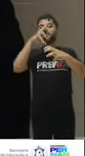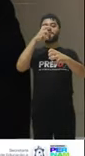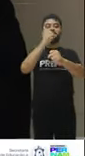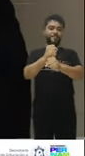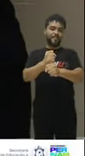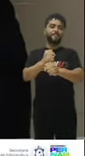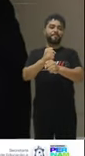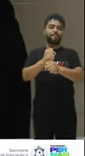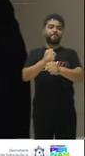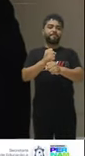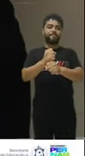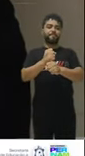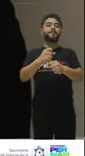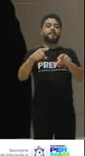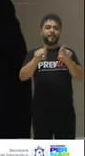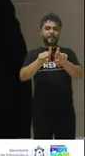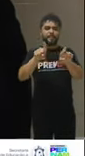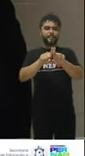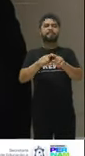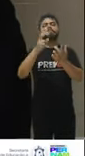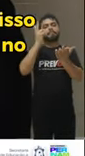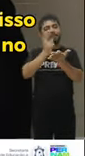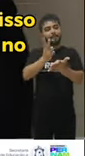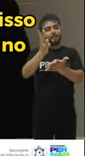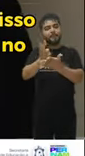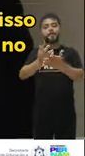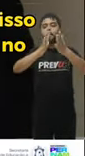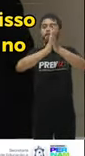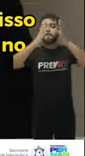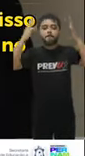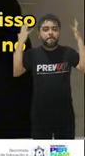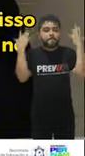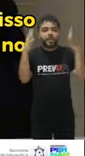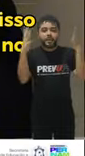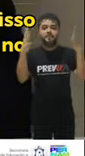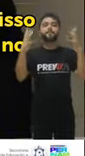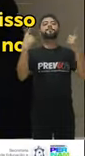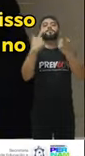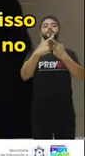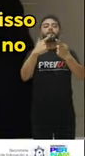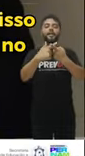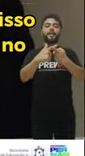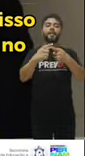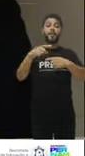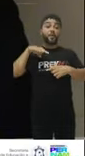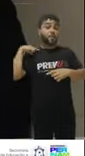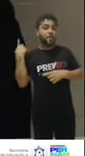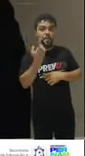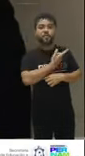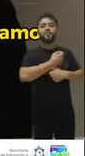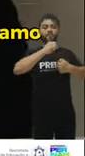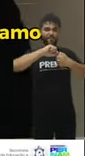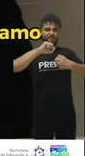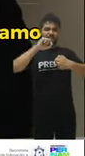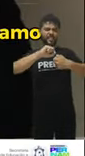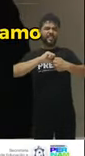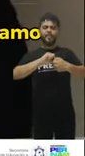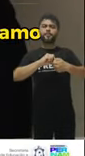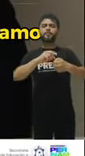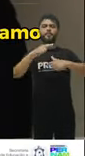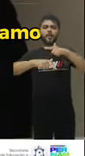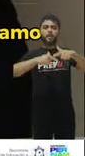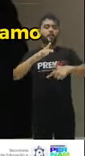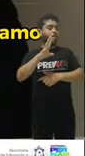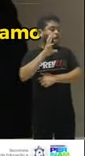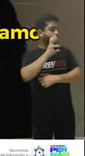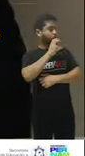constância, pela disciplina. Meus parabéns, porque isso que nós fazemos aqui no PREVUP, nós fazemos com muito